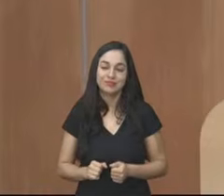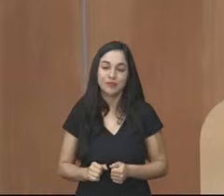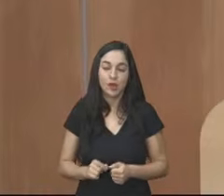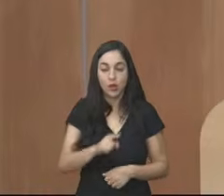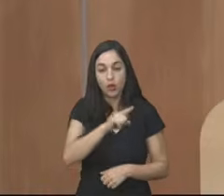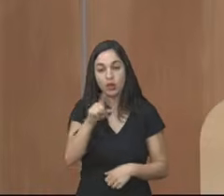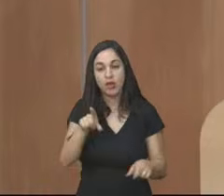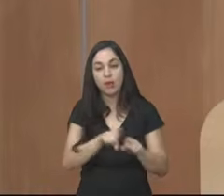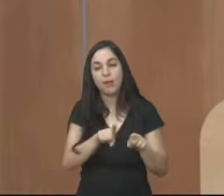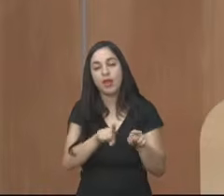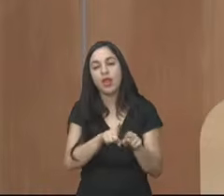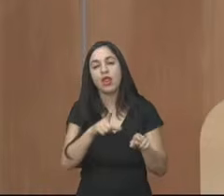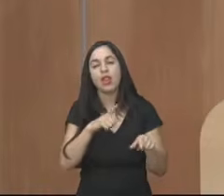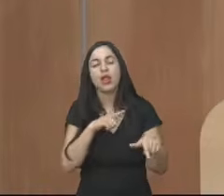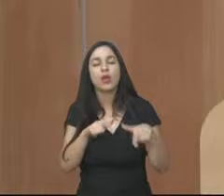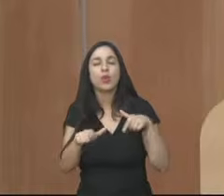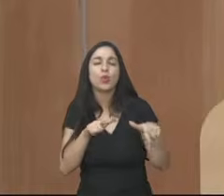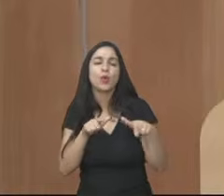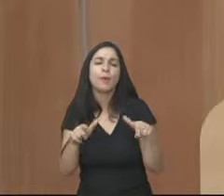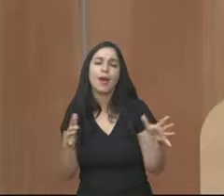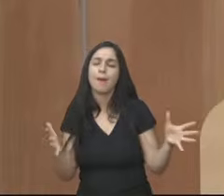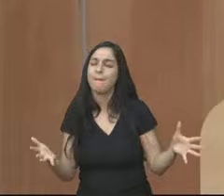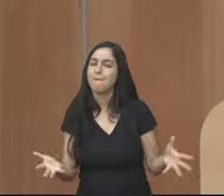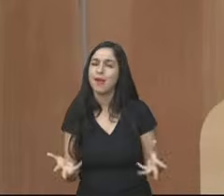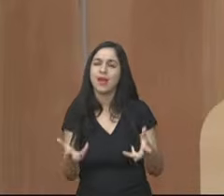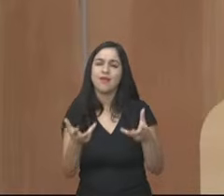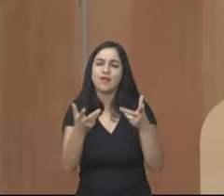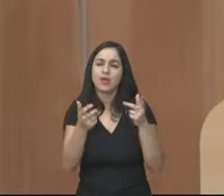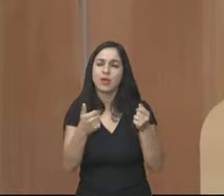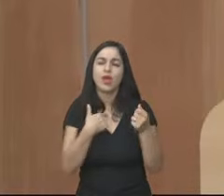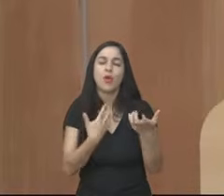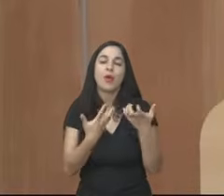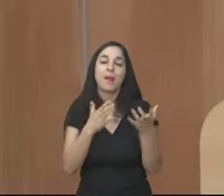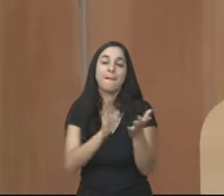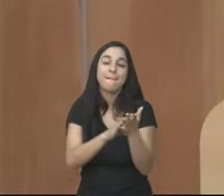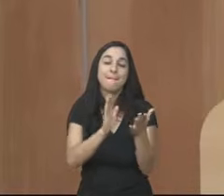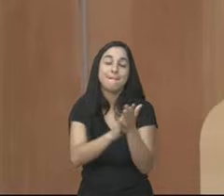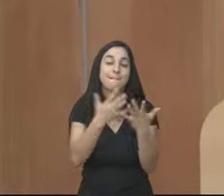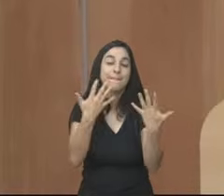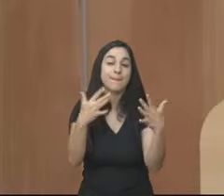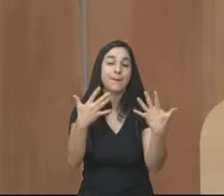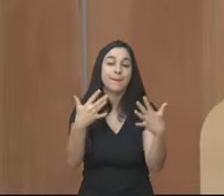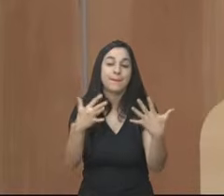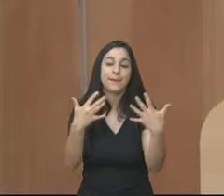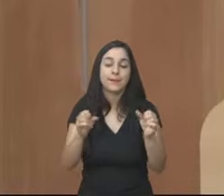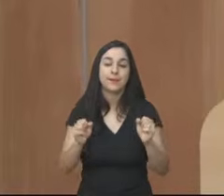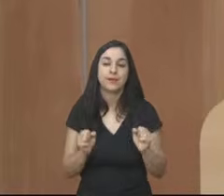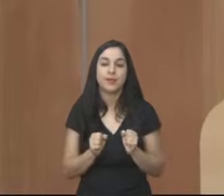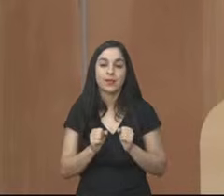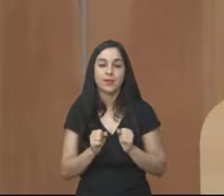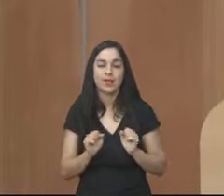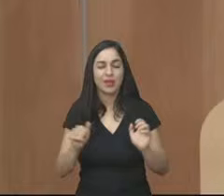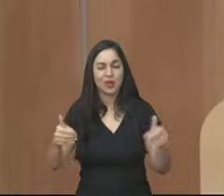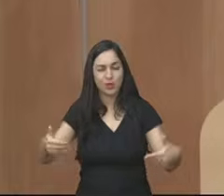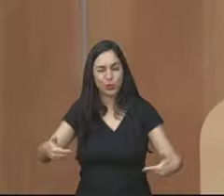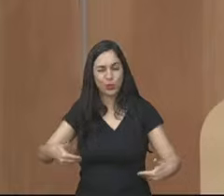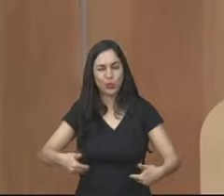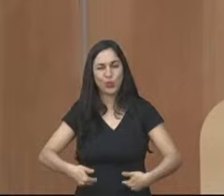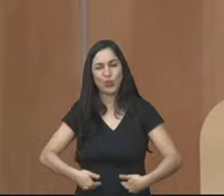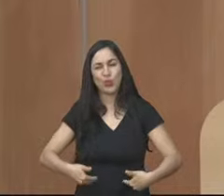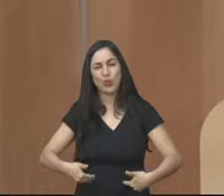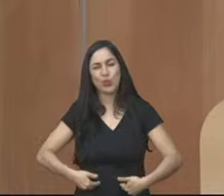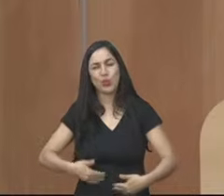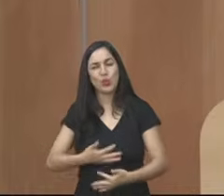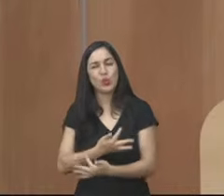Vocês também têm um trabalho maravilhoso, que eu gostaria de dar os parabéns. A fome dói. E vocês têm